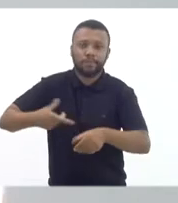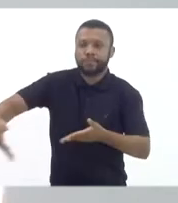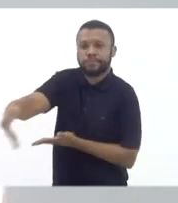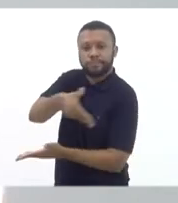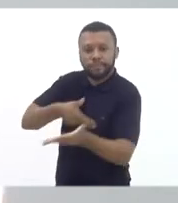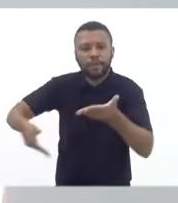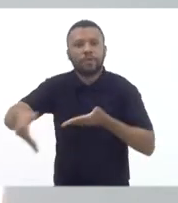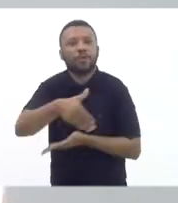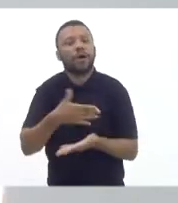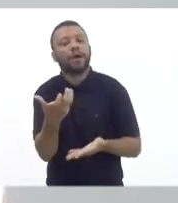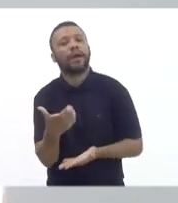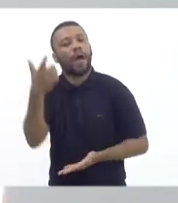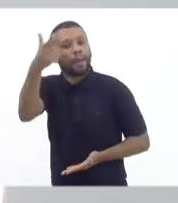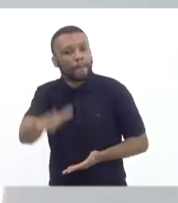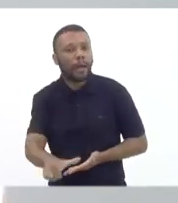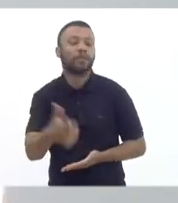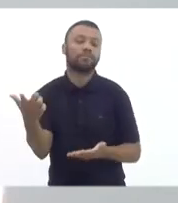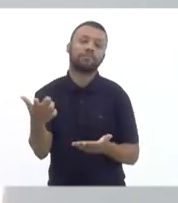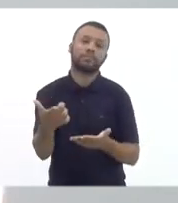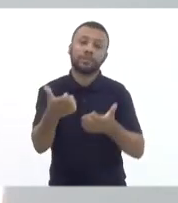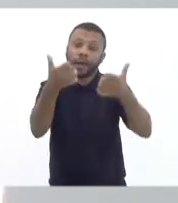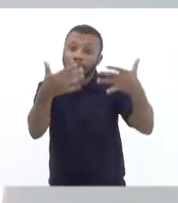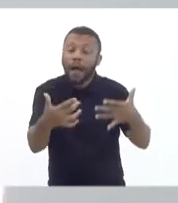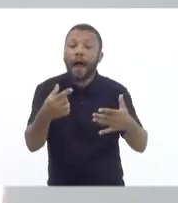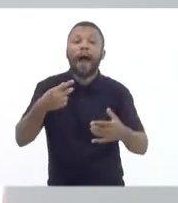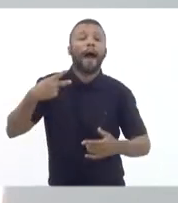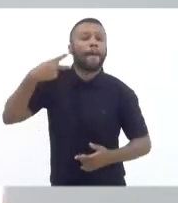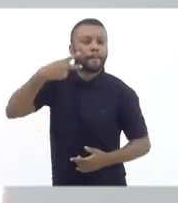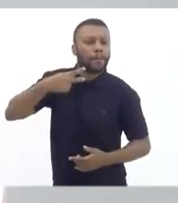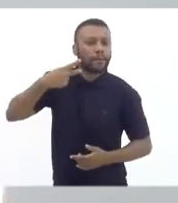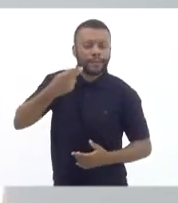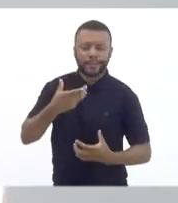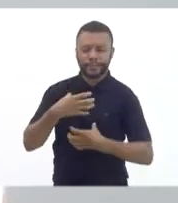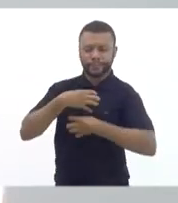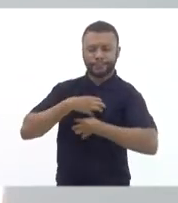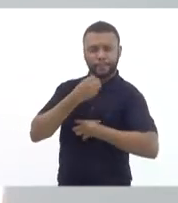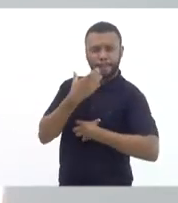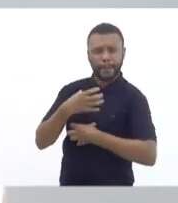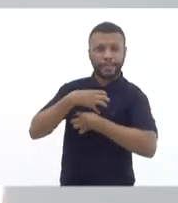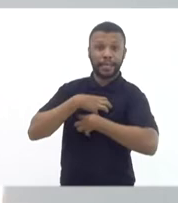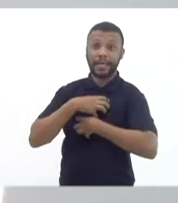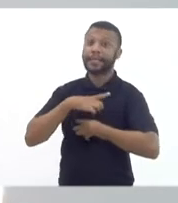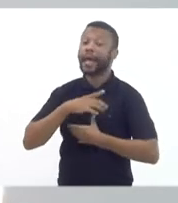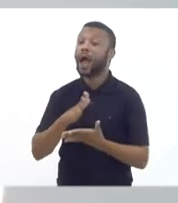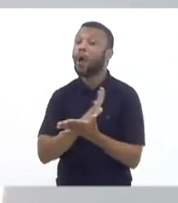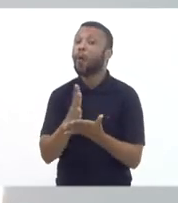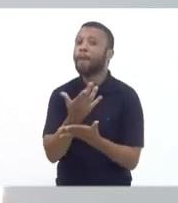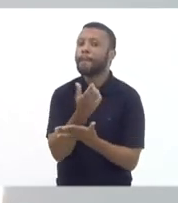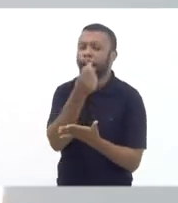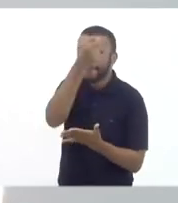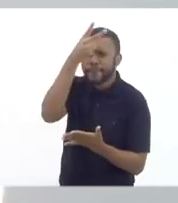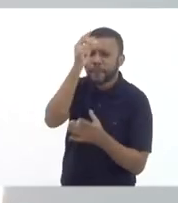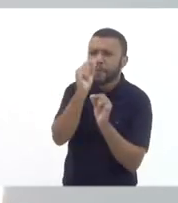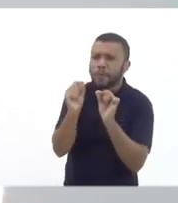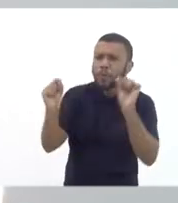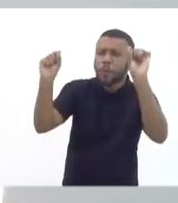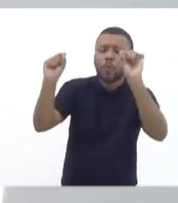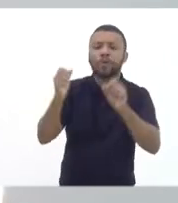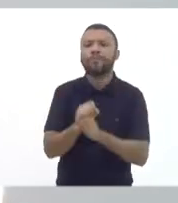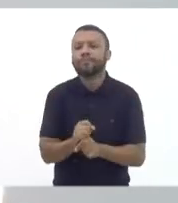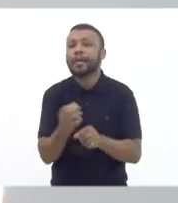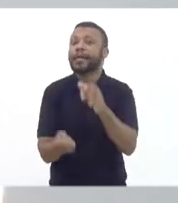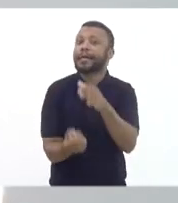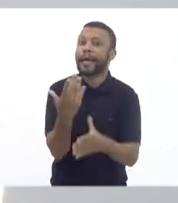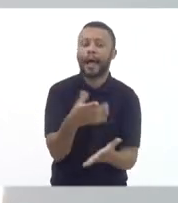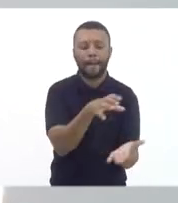mais uma vez, a política do bem-estar, ou seja, tem prefeitura de interior achando que botar clínica ou só